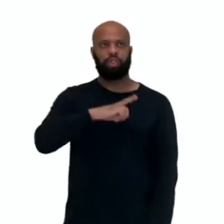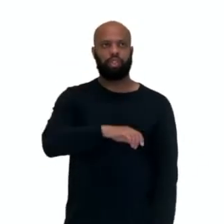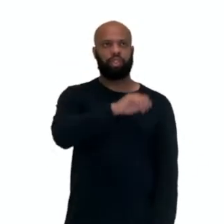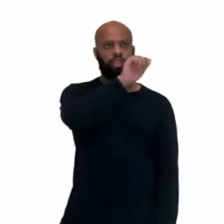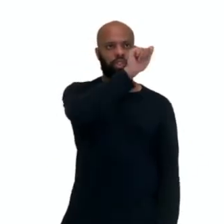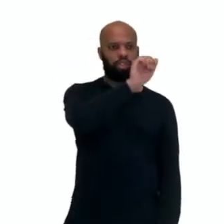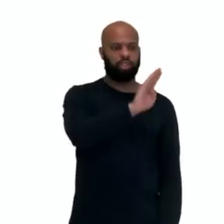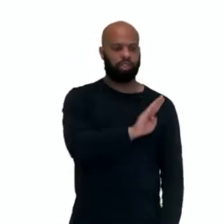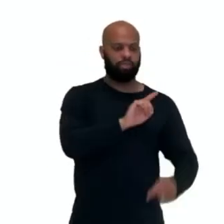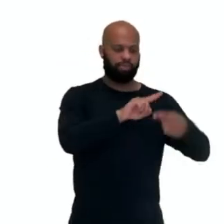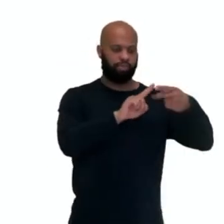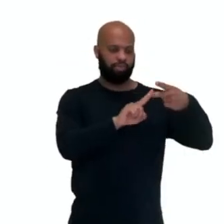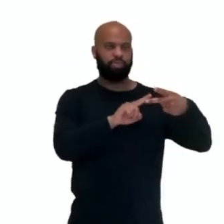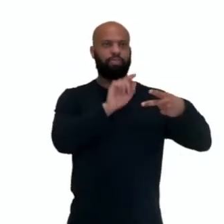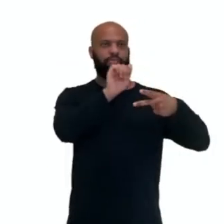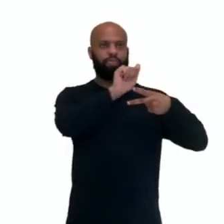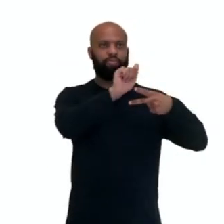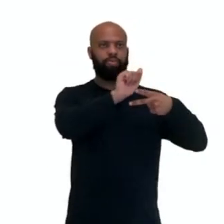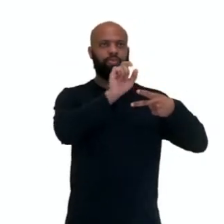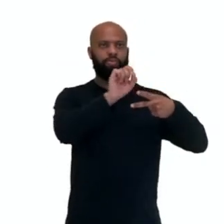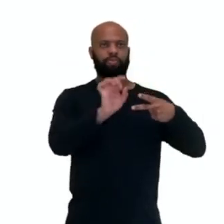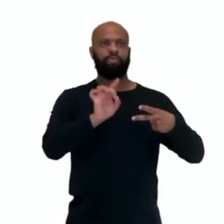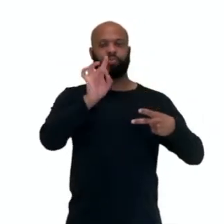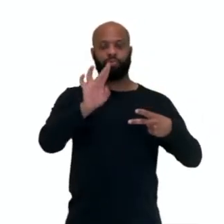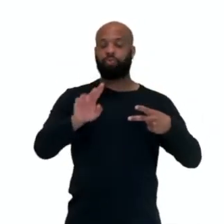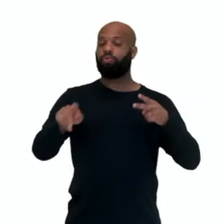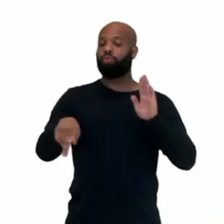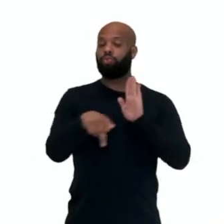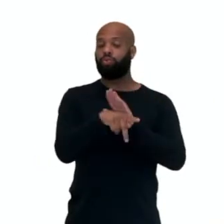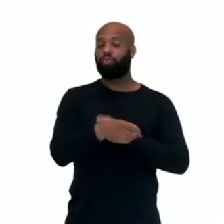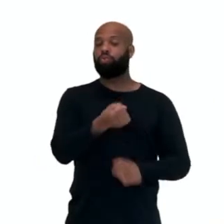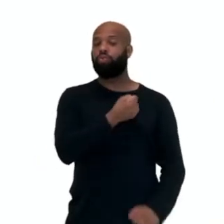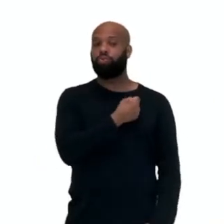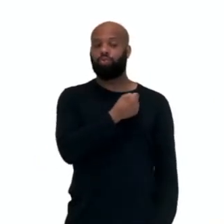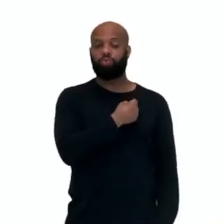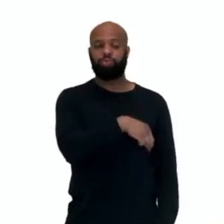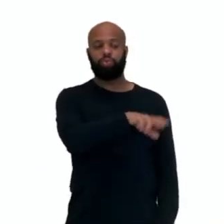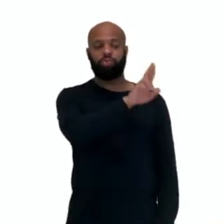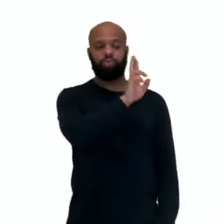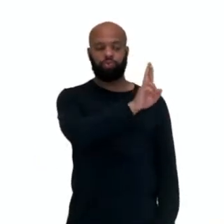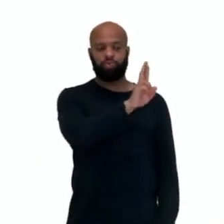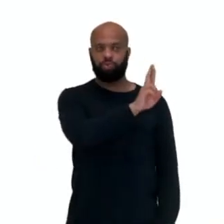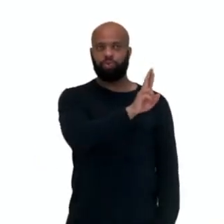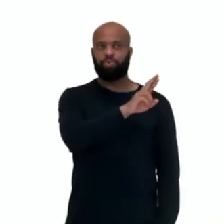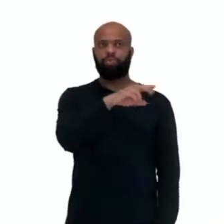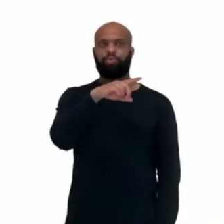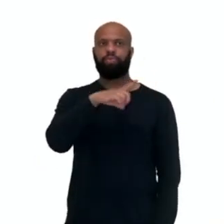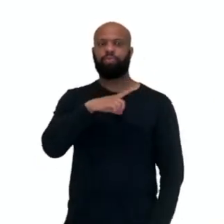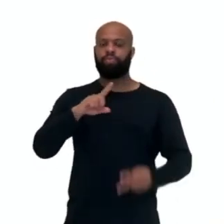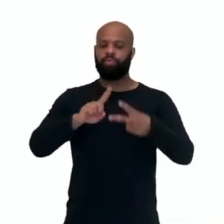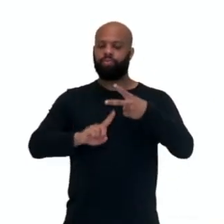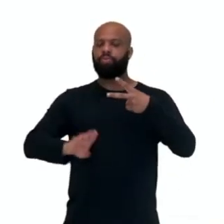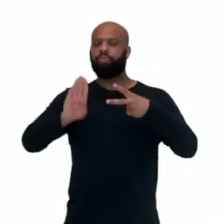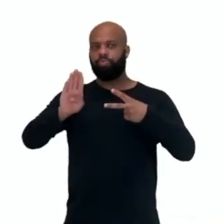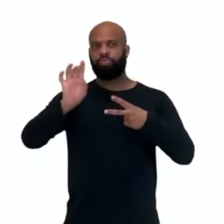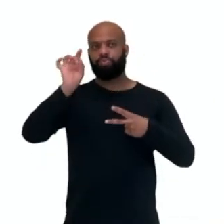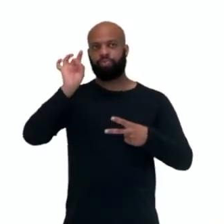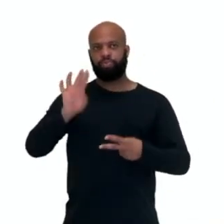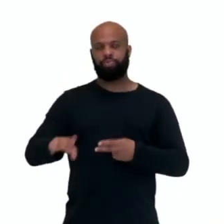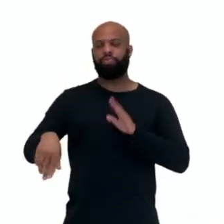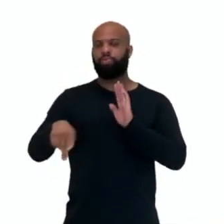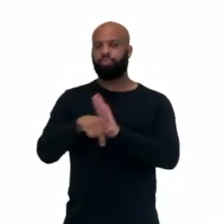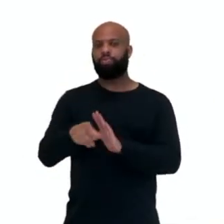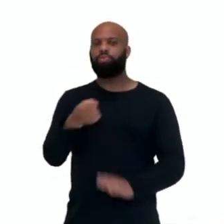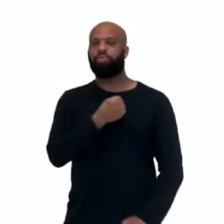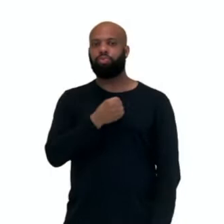B, no caso do A, seja apenas real, só tem a parte real. E no caso B, só